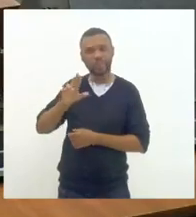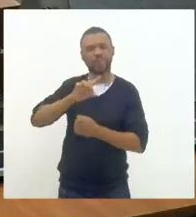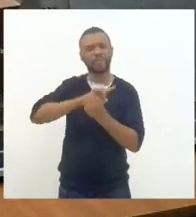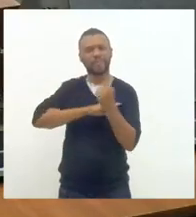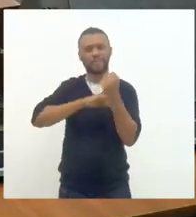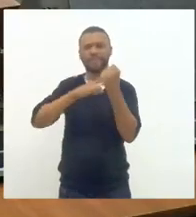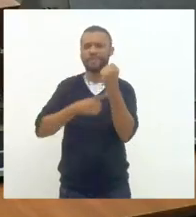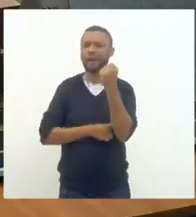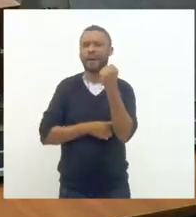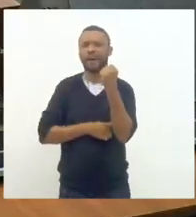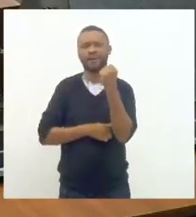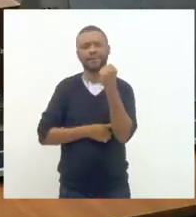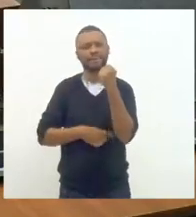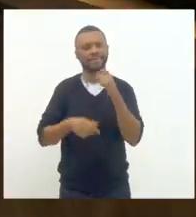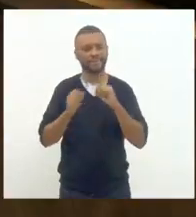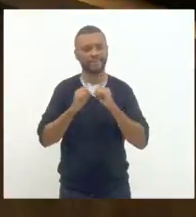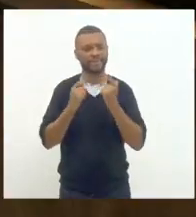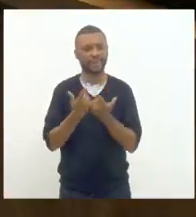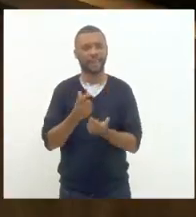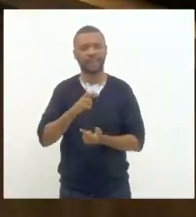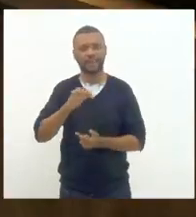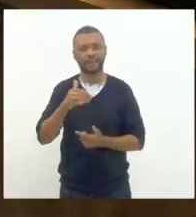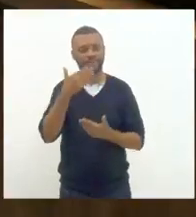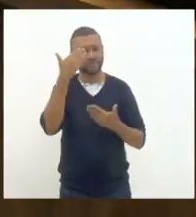aqui da Alerge. Obrigada,